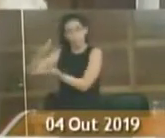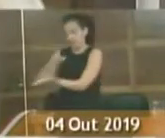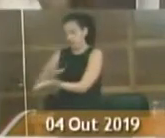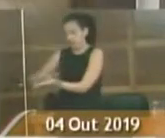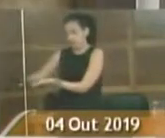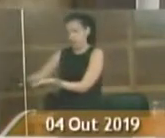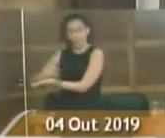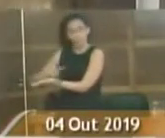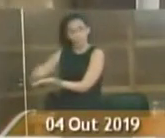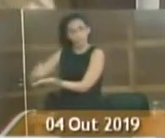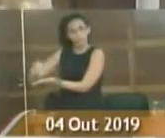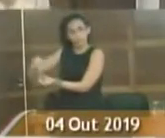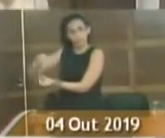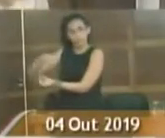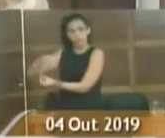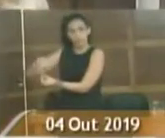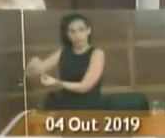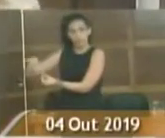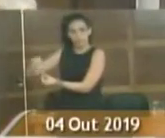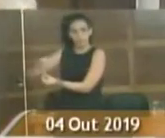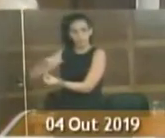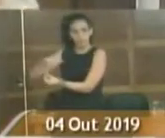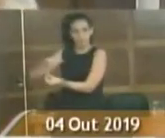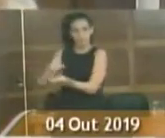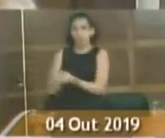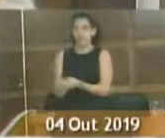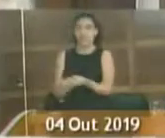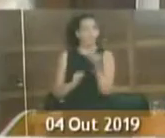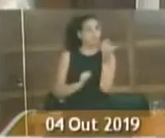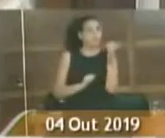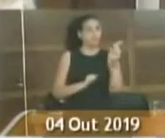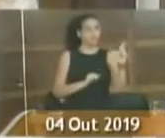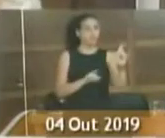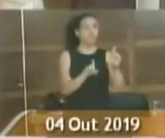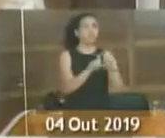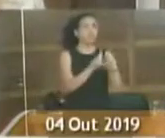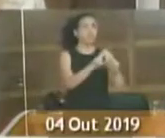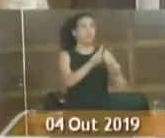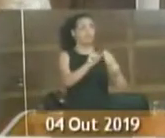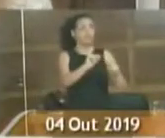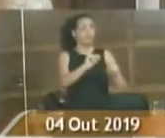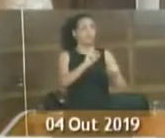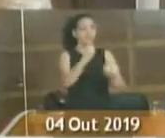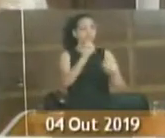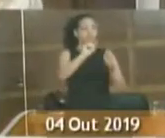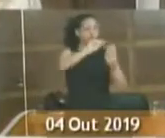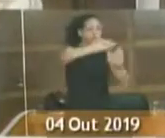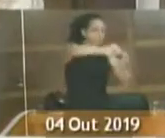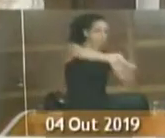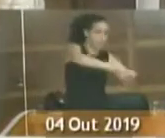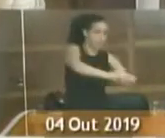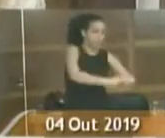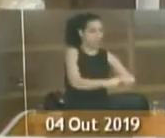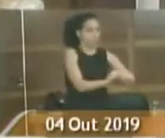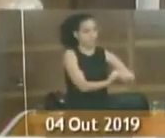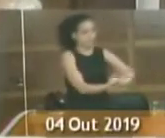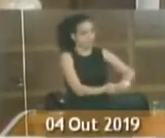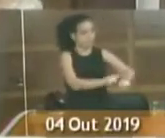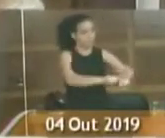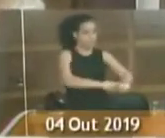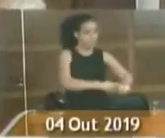nessa laminazinha. E outra é cultura fúngica. A gente também vai pegar um cotonete grande, vai botar